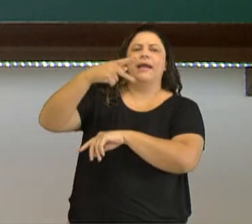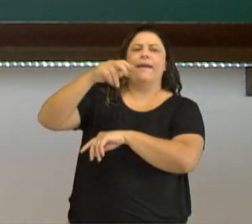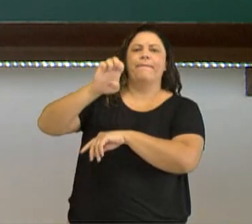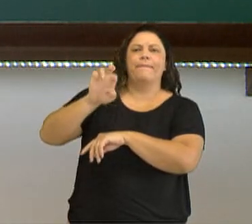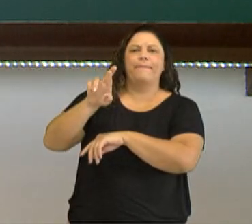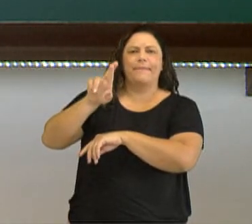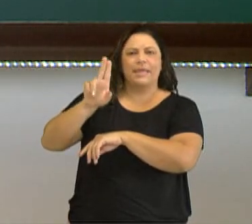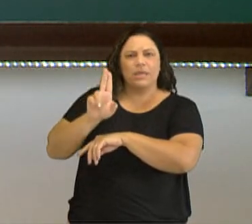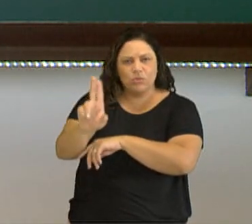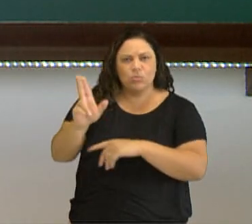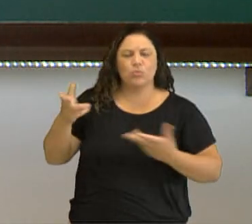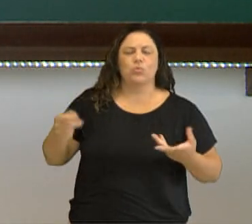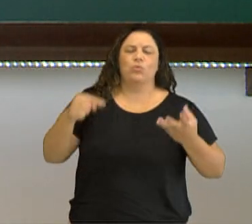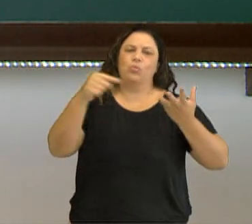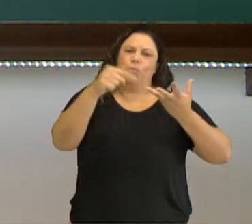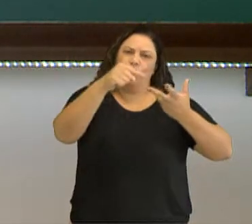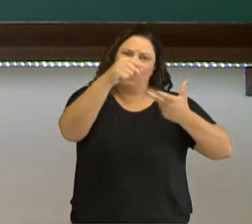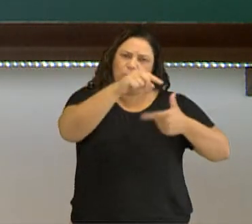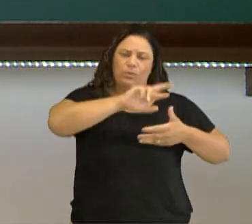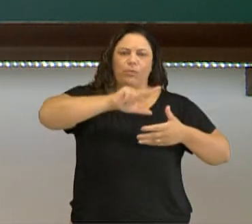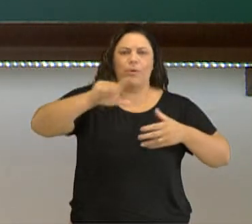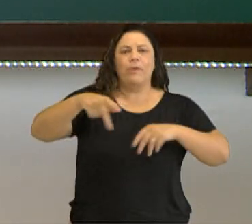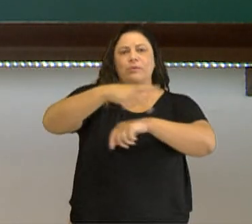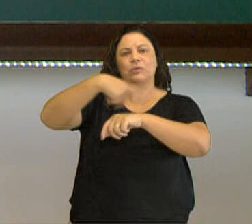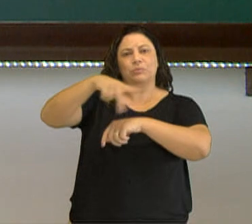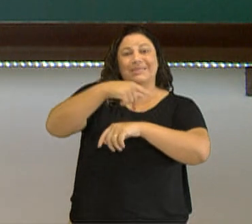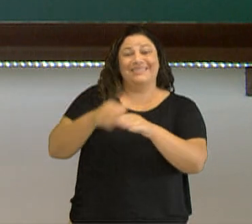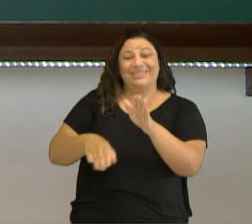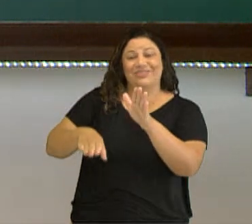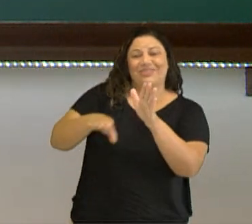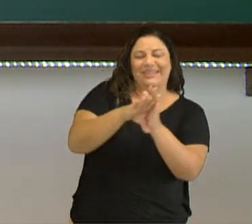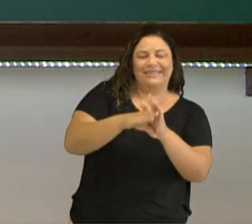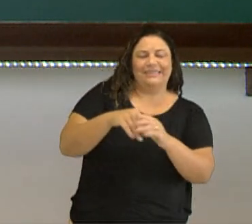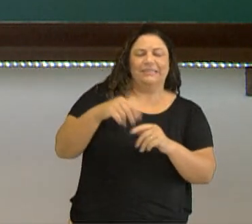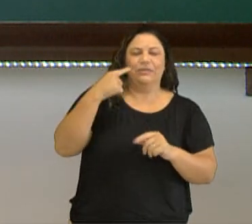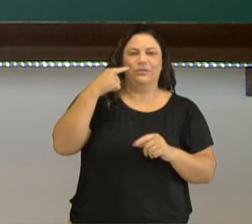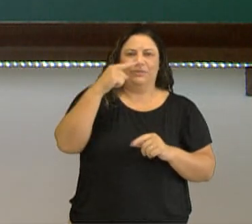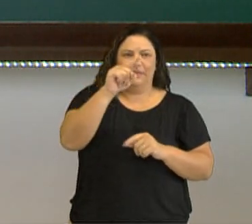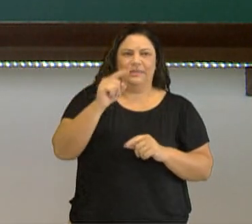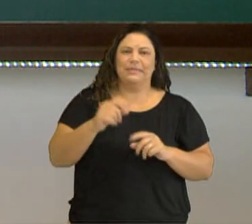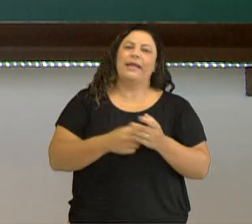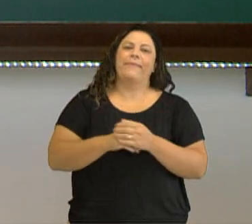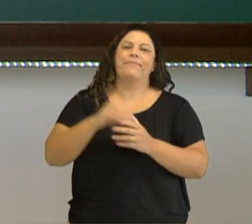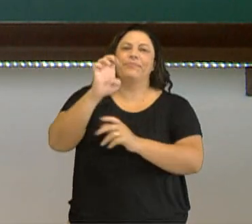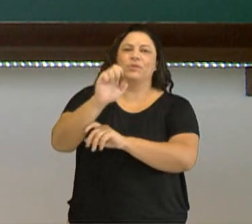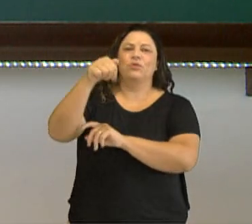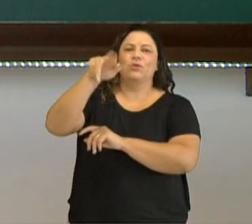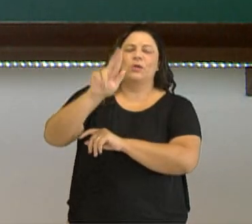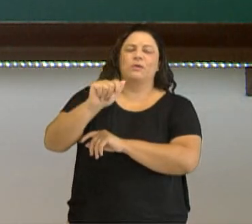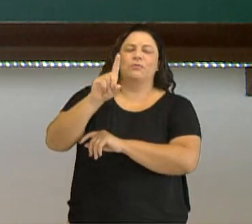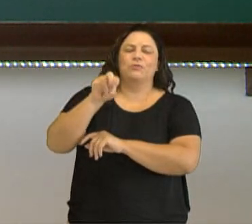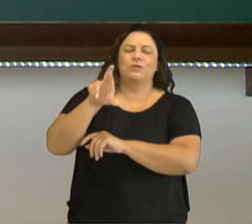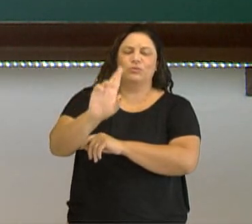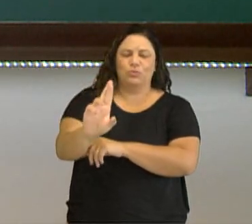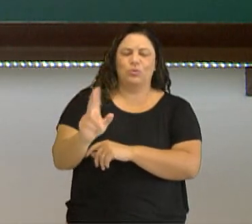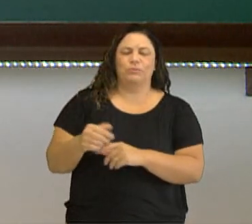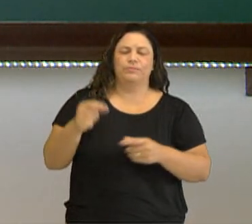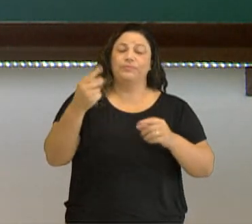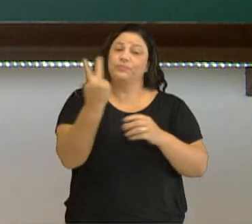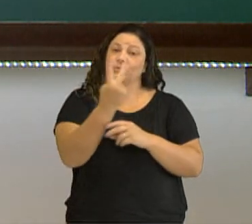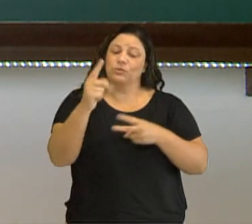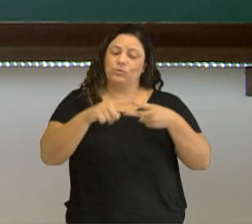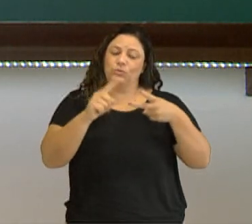cidades importantes do Império no Peru, chegando até a Bolívia e o Equador. Duas características, né? A questão